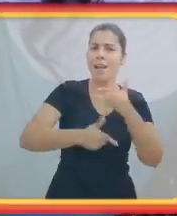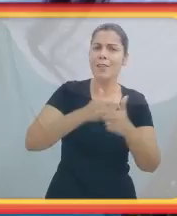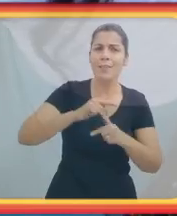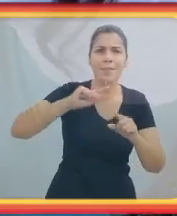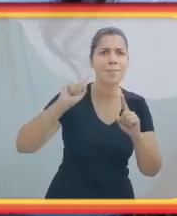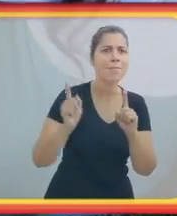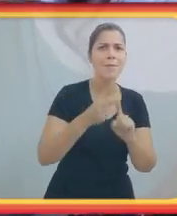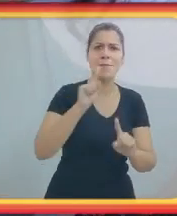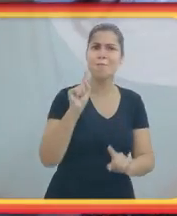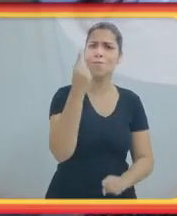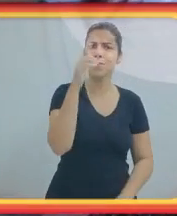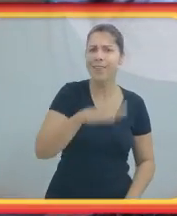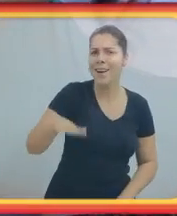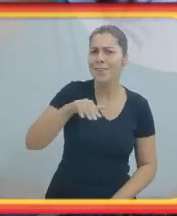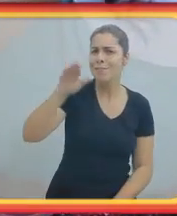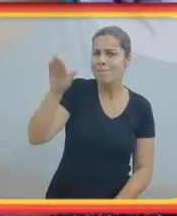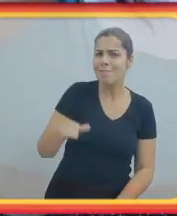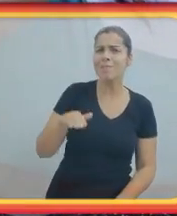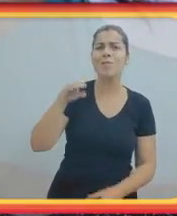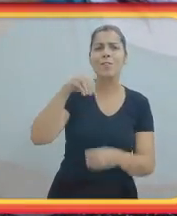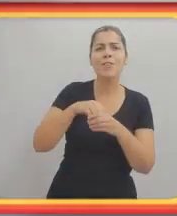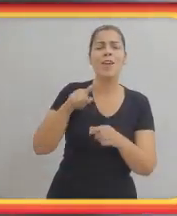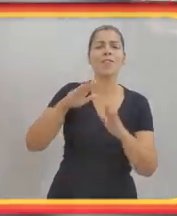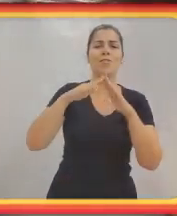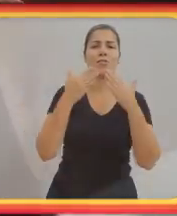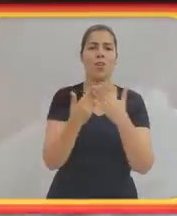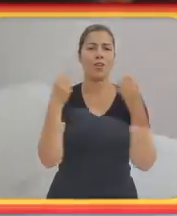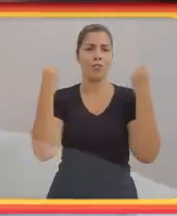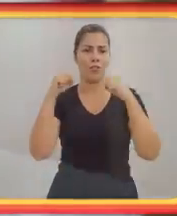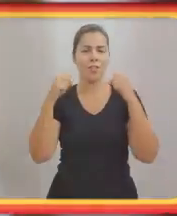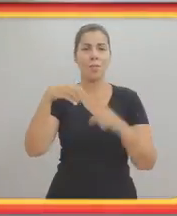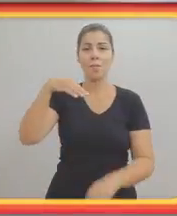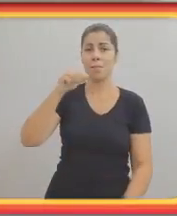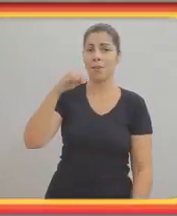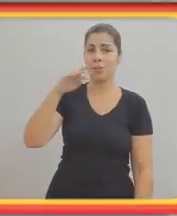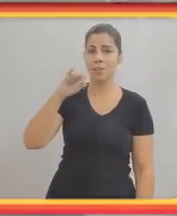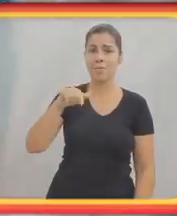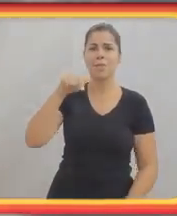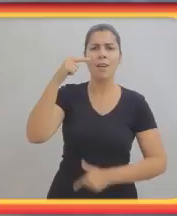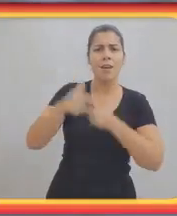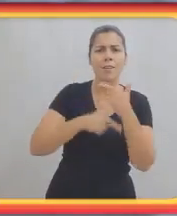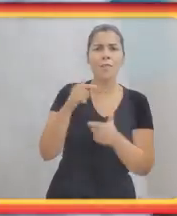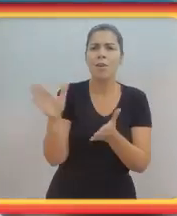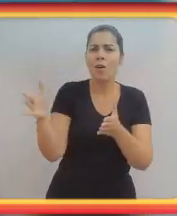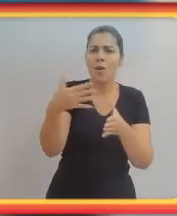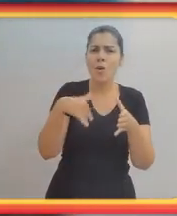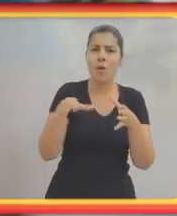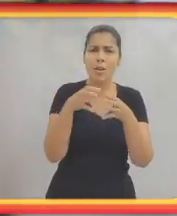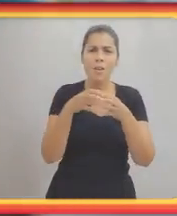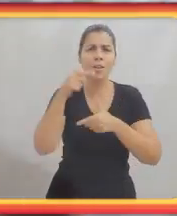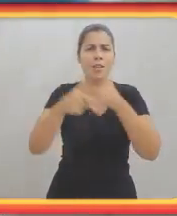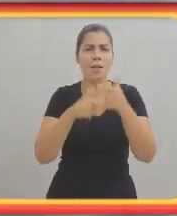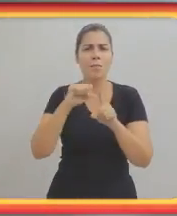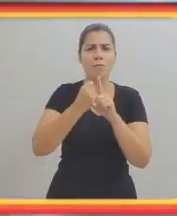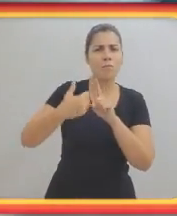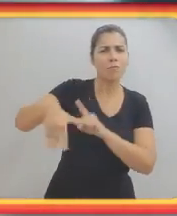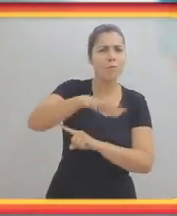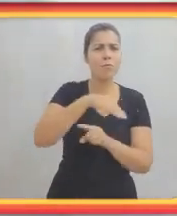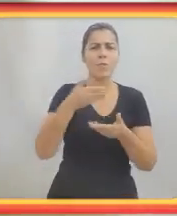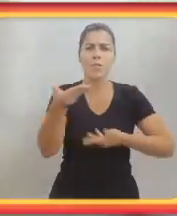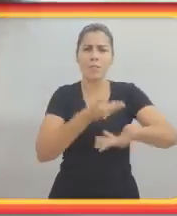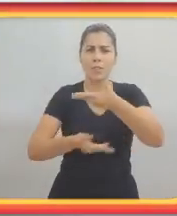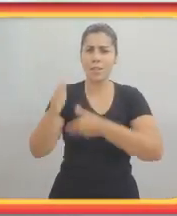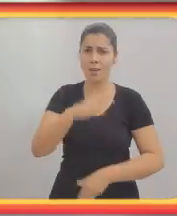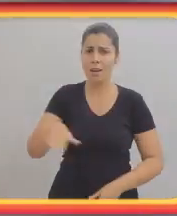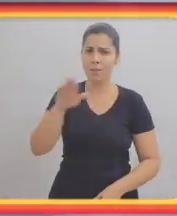Uma das primeiras atividades que as crianças pequenas realizam na nossa escola é a ginástica matinal. É uma atividade coletiva